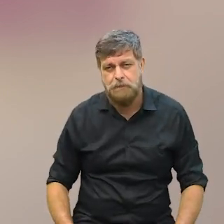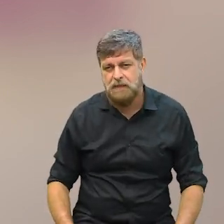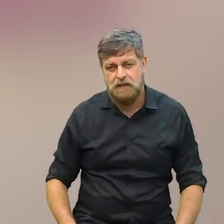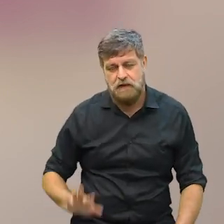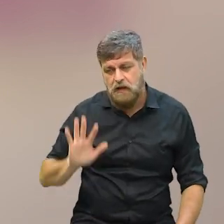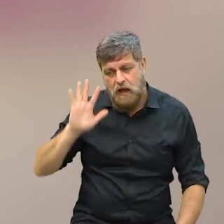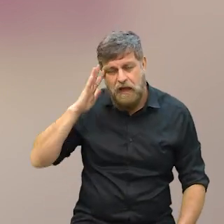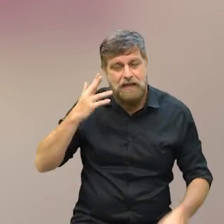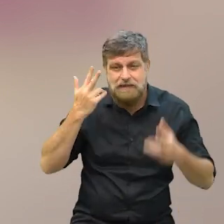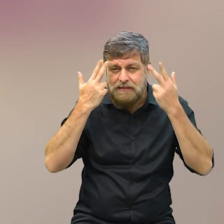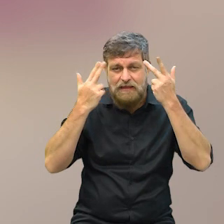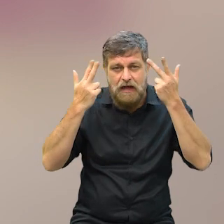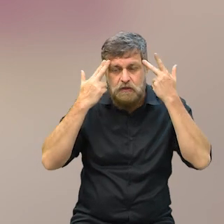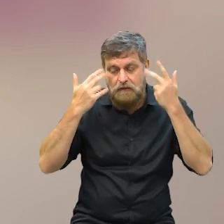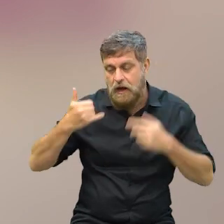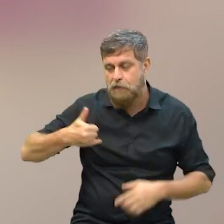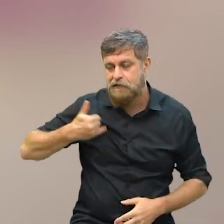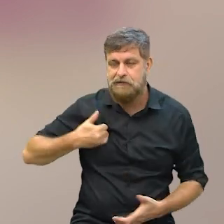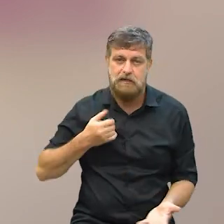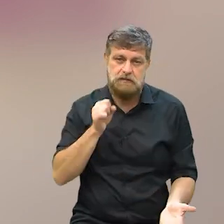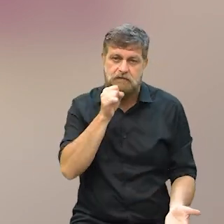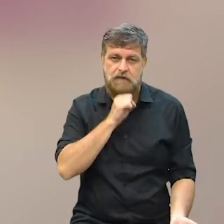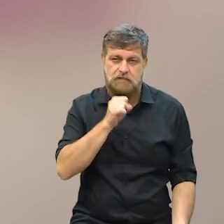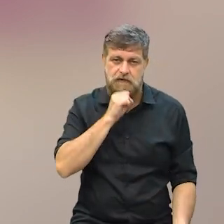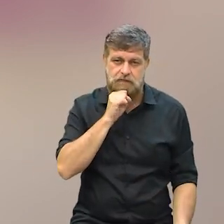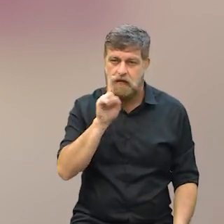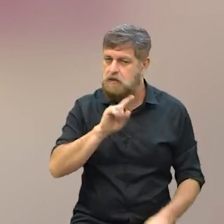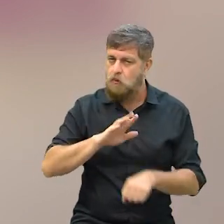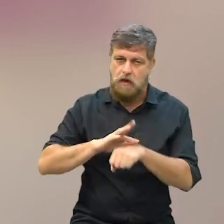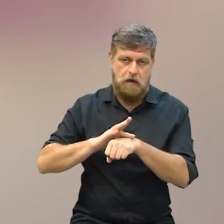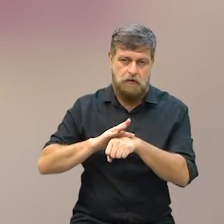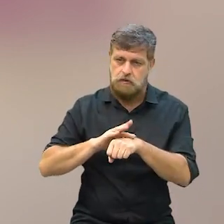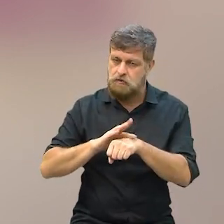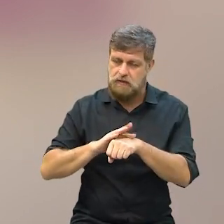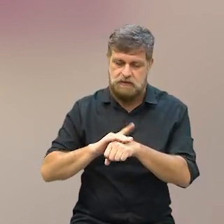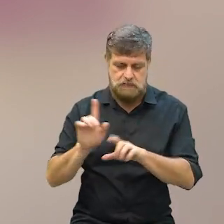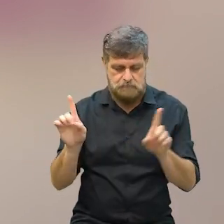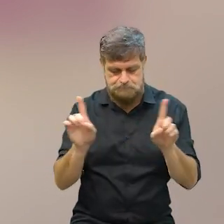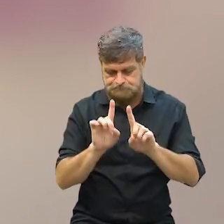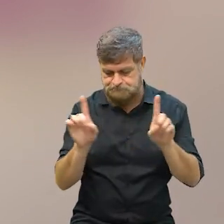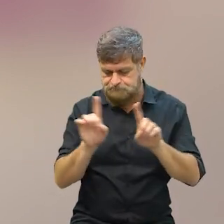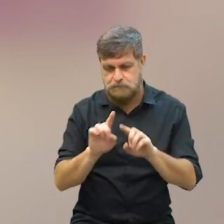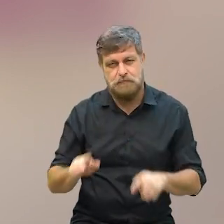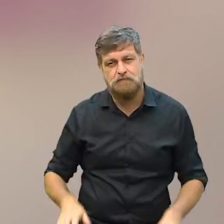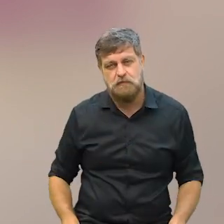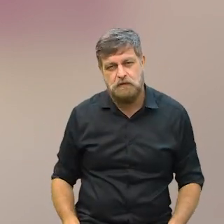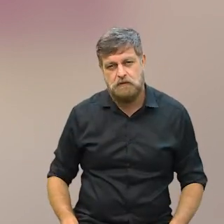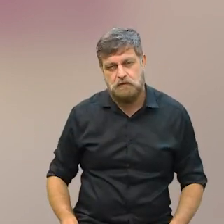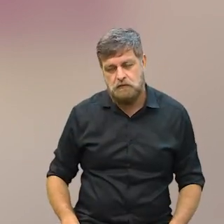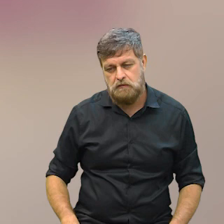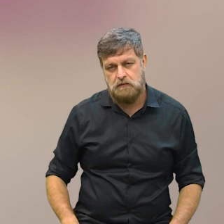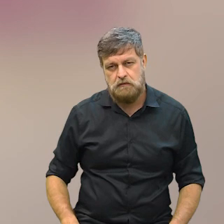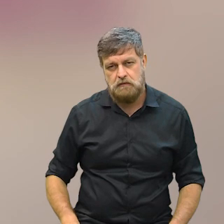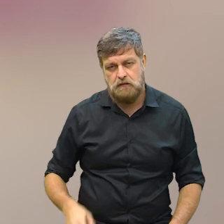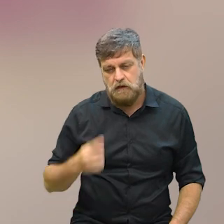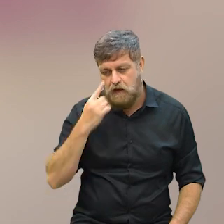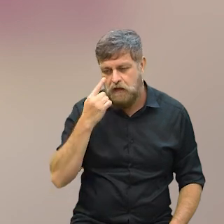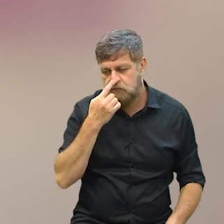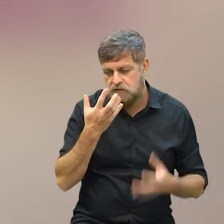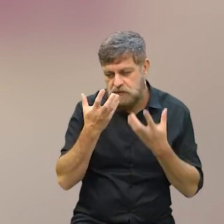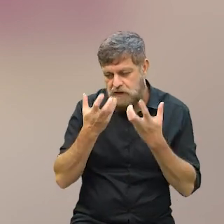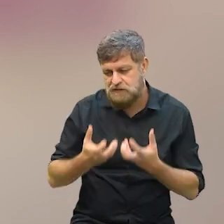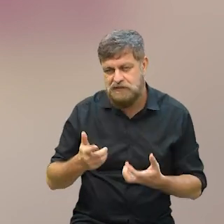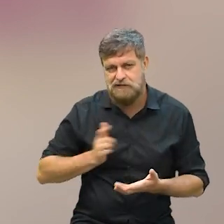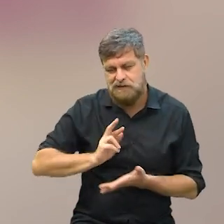é uma coisa que acontece naturalmente com a idade e não é doença, né? Então, é lógico, quando a pessoa fala